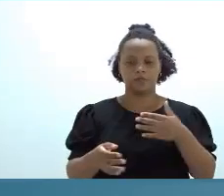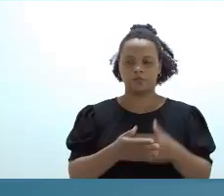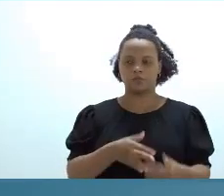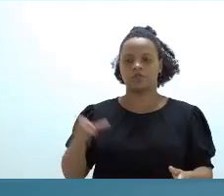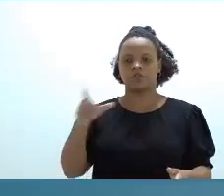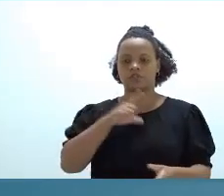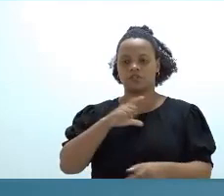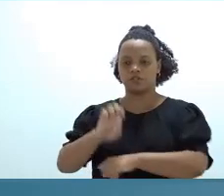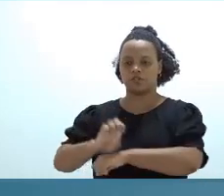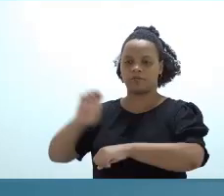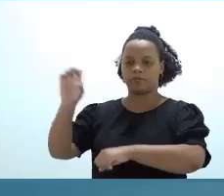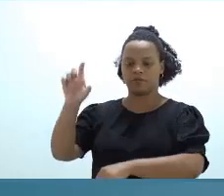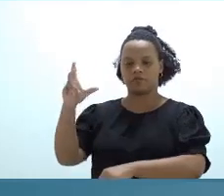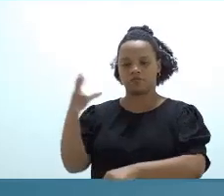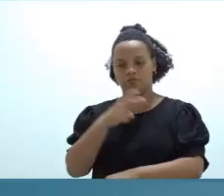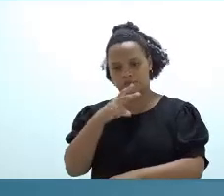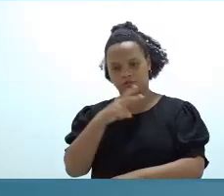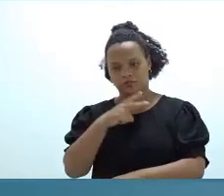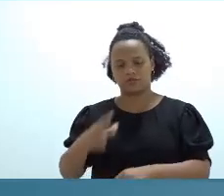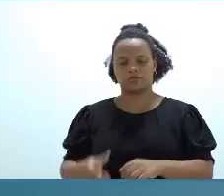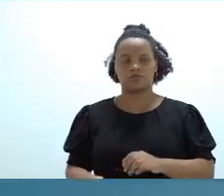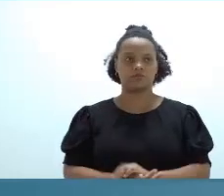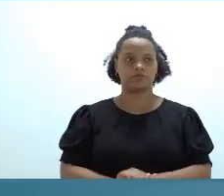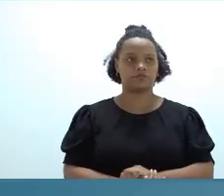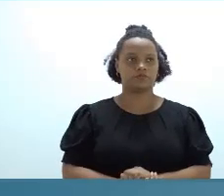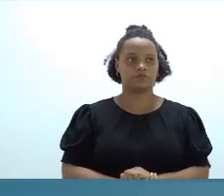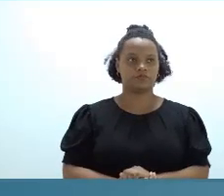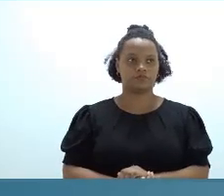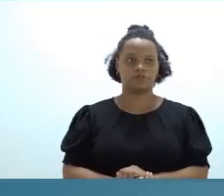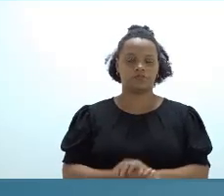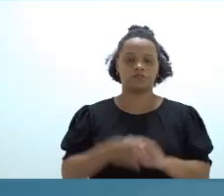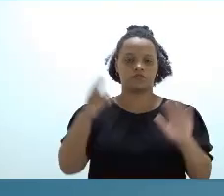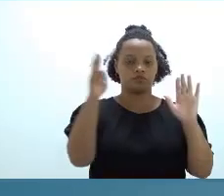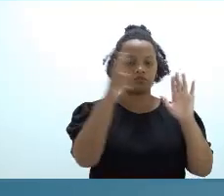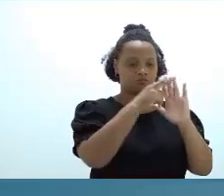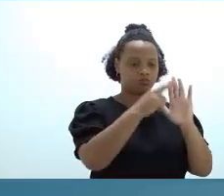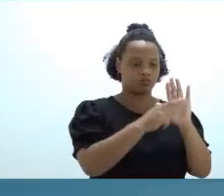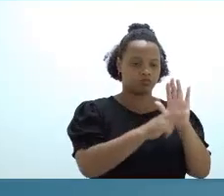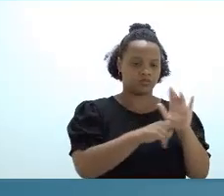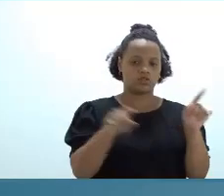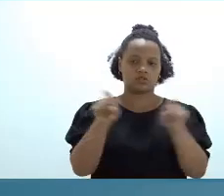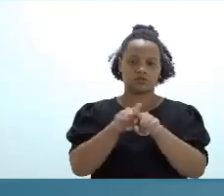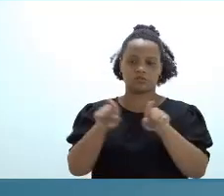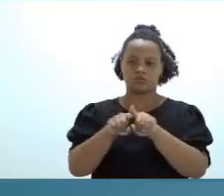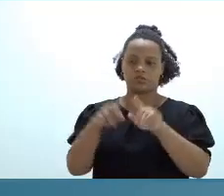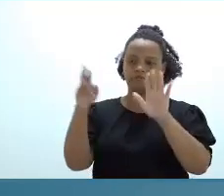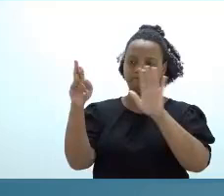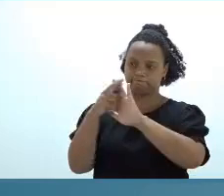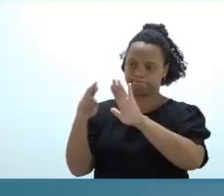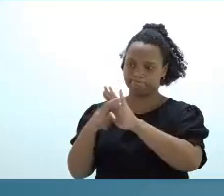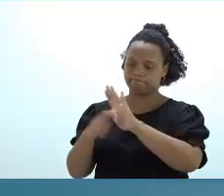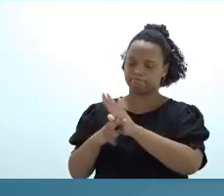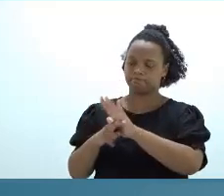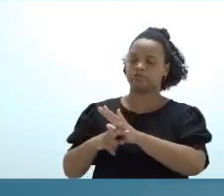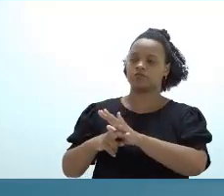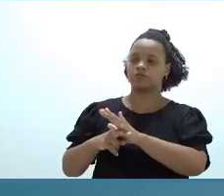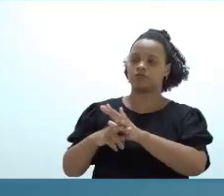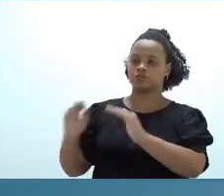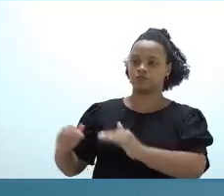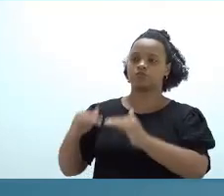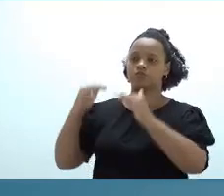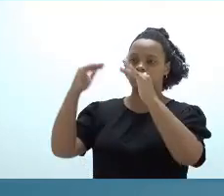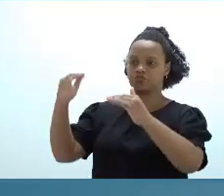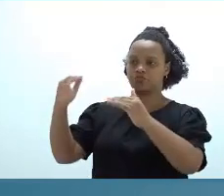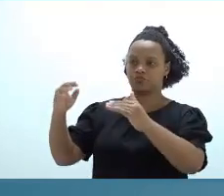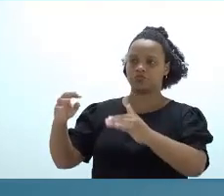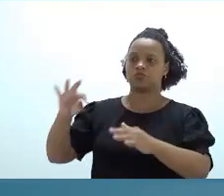conforme assentado na mencionada jurisprudência do Superior Tribunal de Justiça. Ante exposto, com